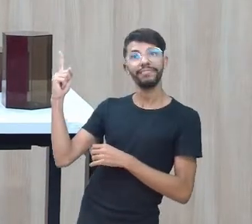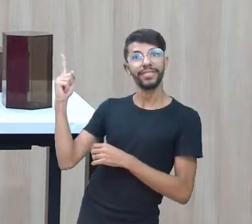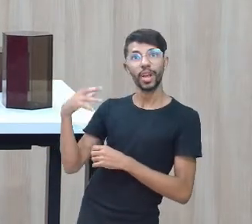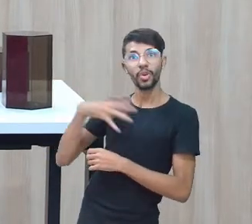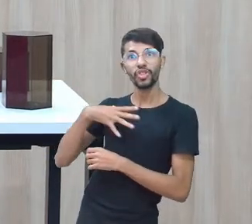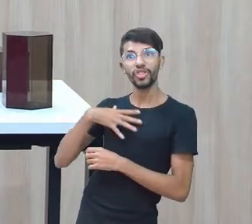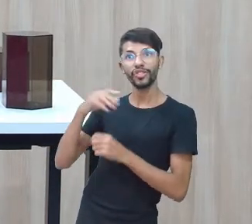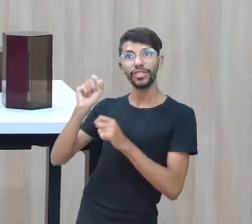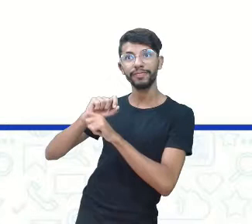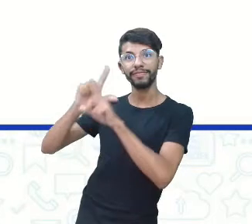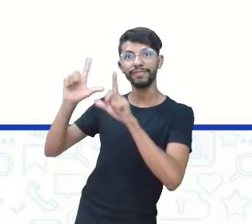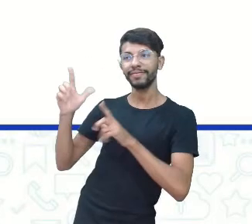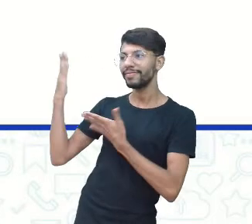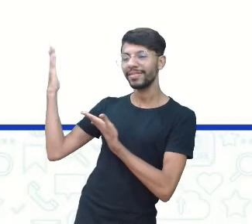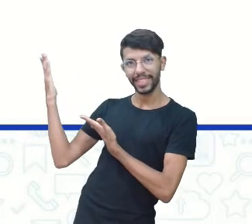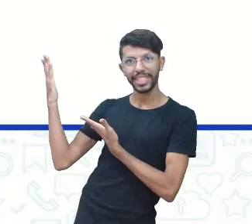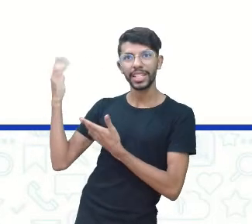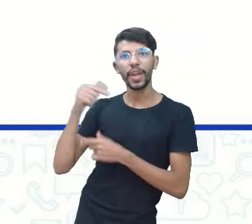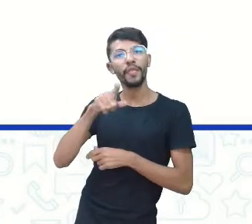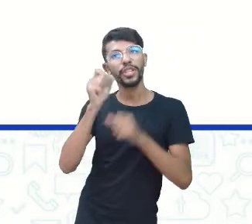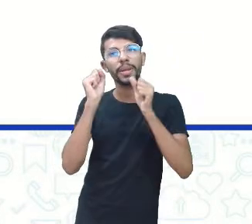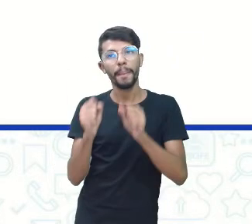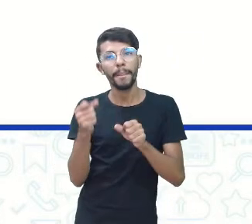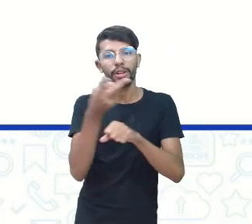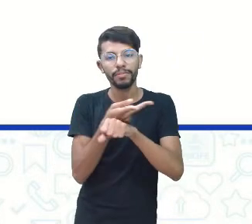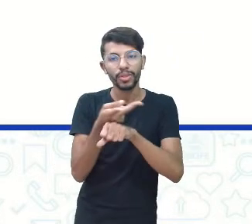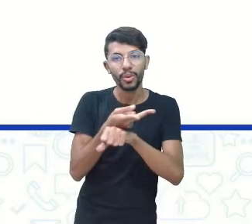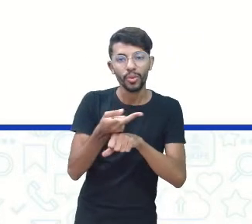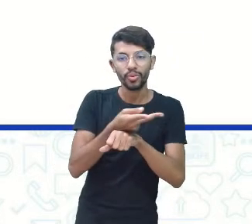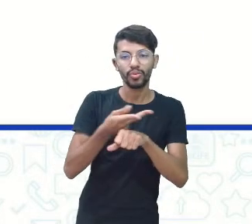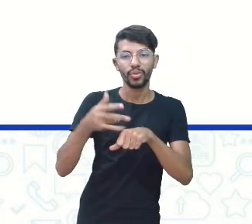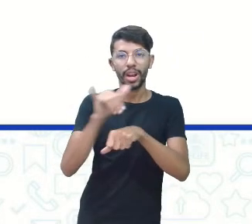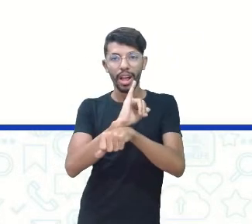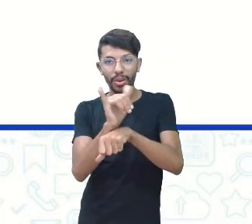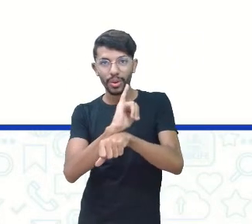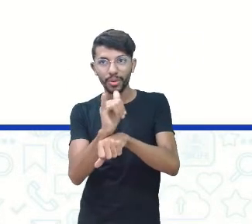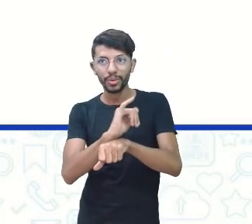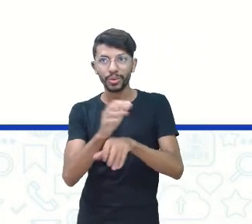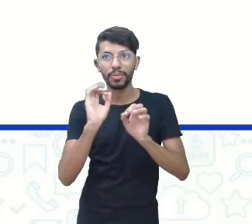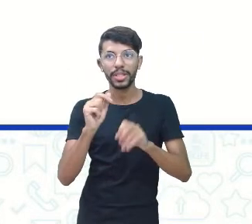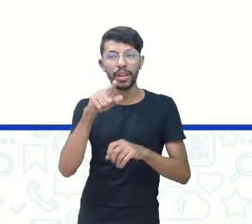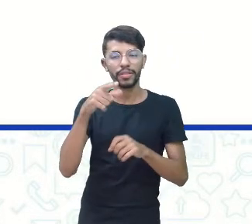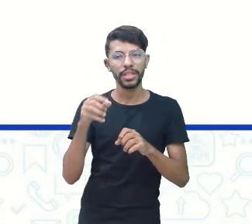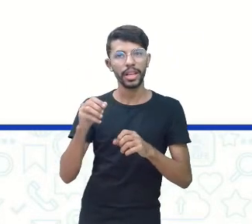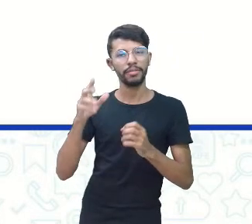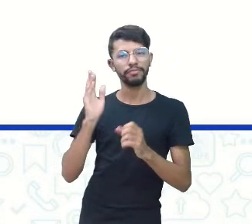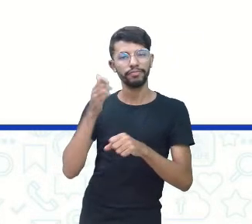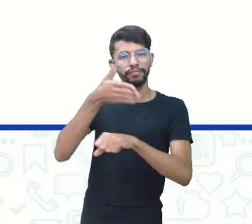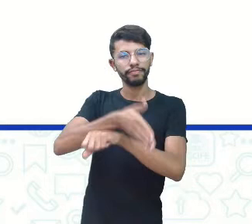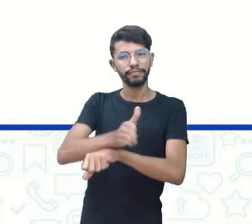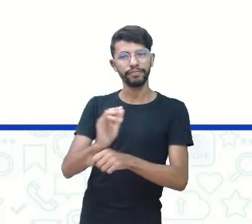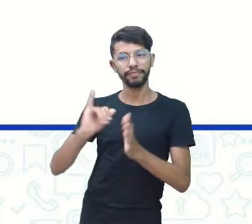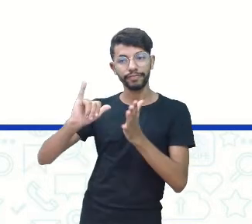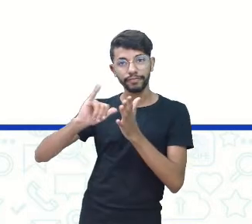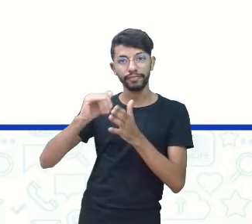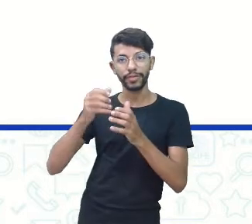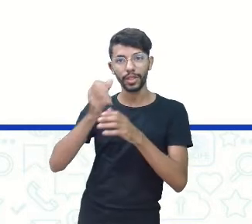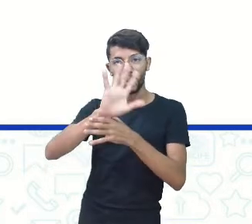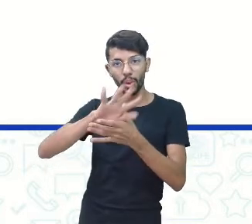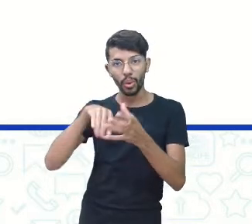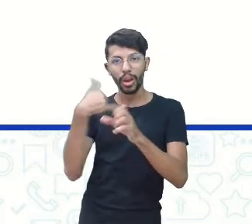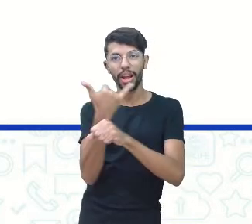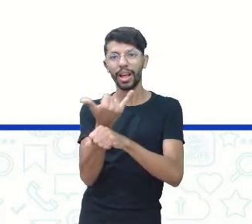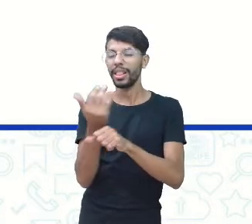Vê como tá legal. Você pode buscar no YouTube, você vai lá no Educa Recife, se inscreve nesse